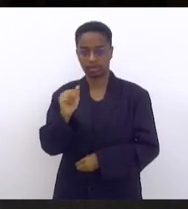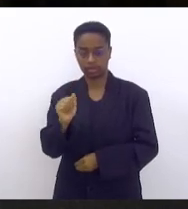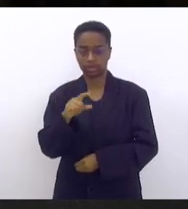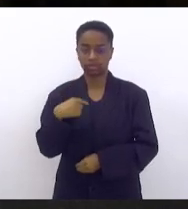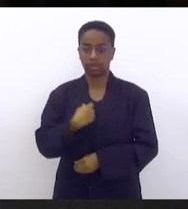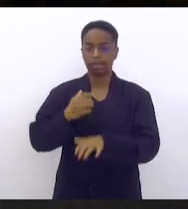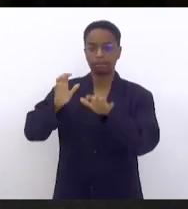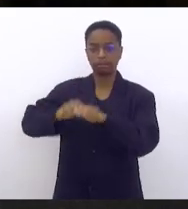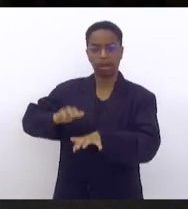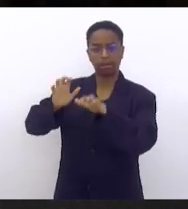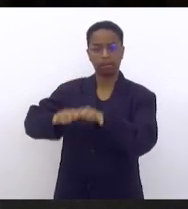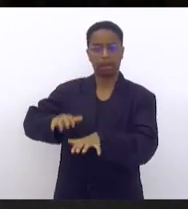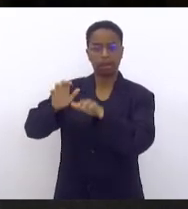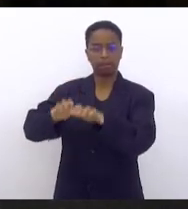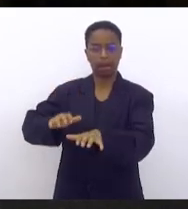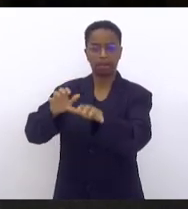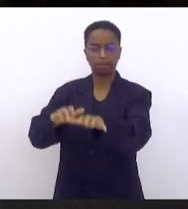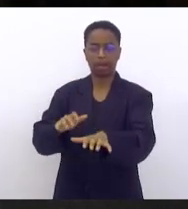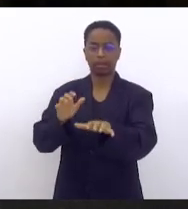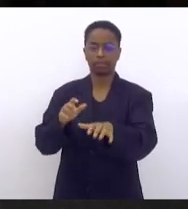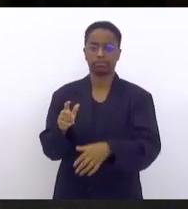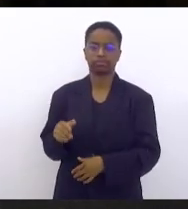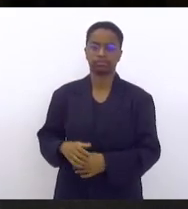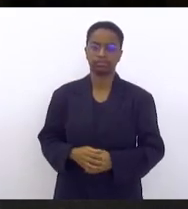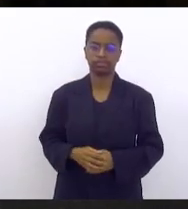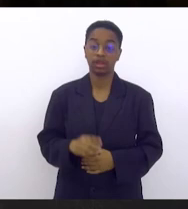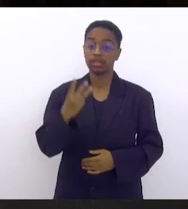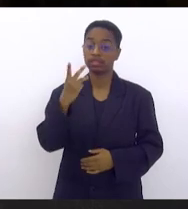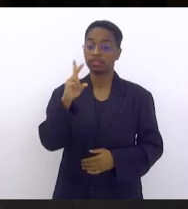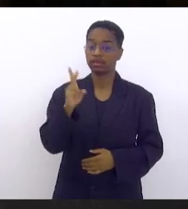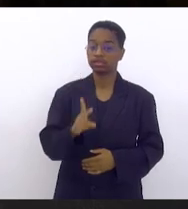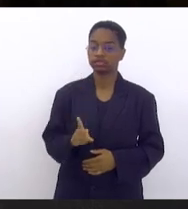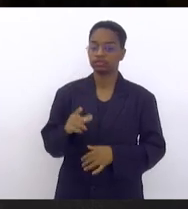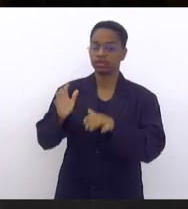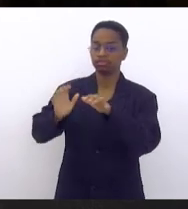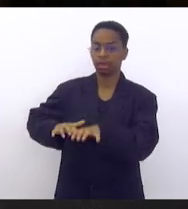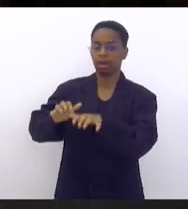do Largo do Machado até o Palácio Guanabara, por três vezes.